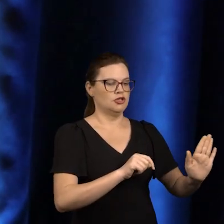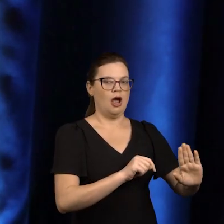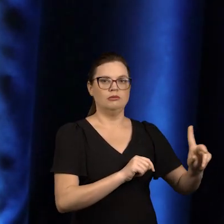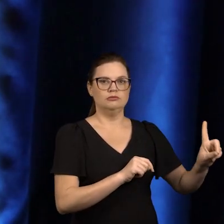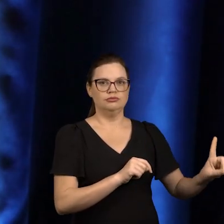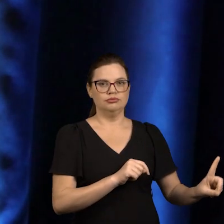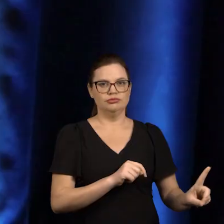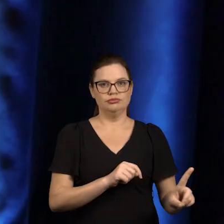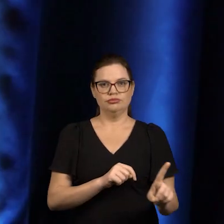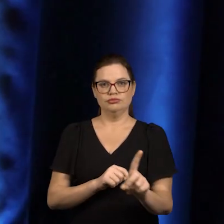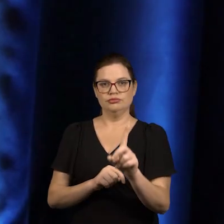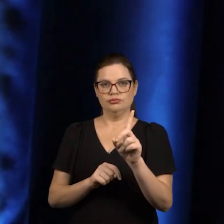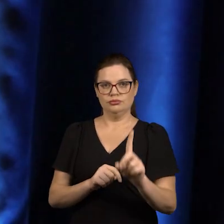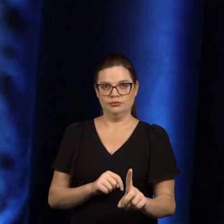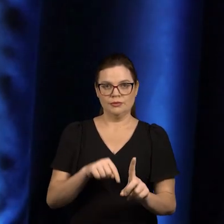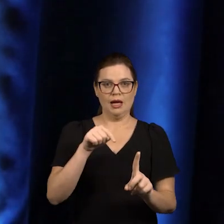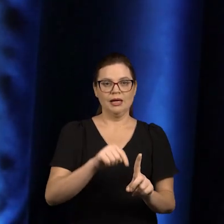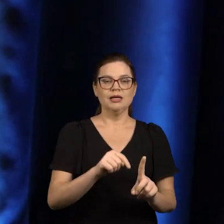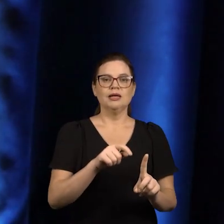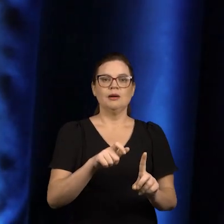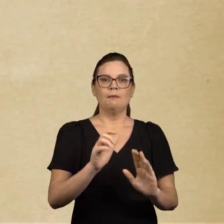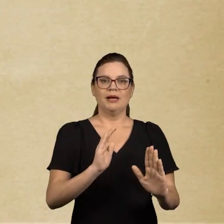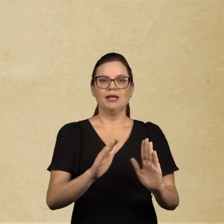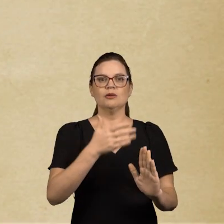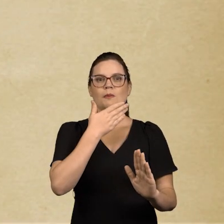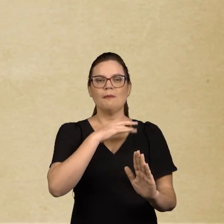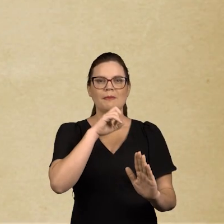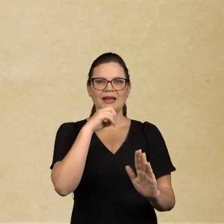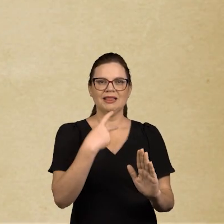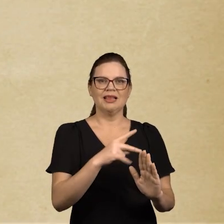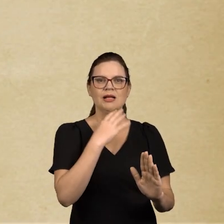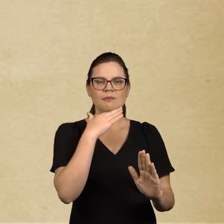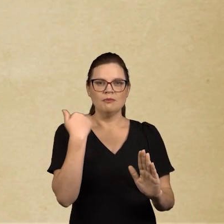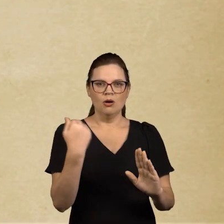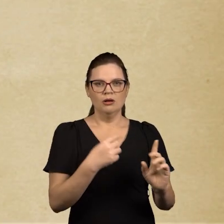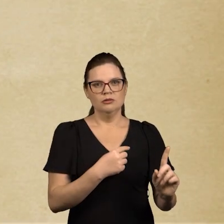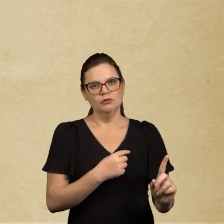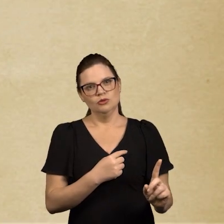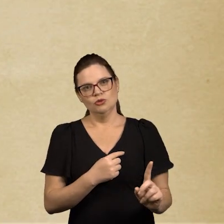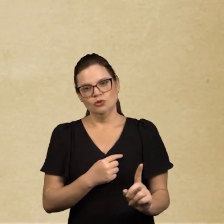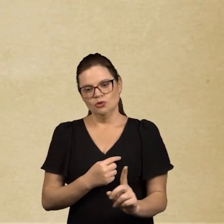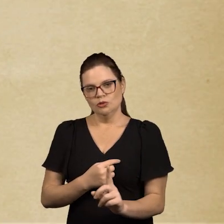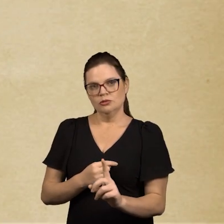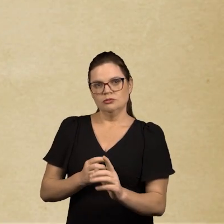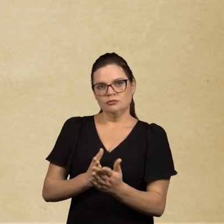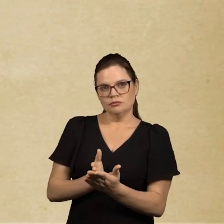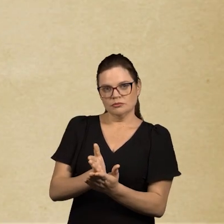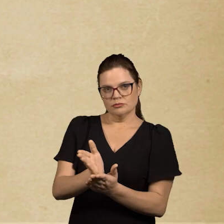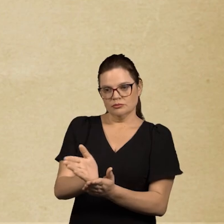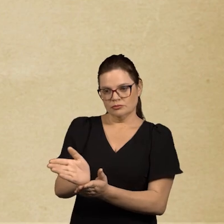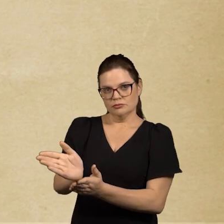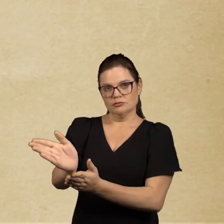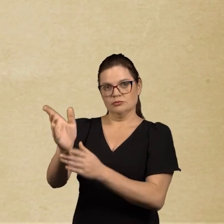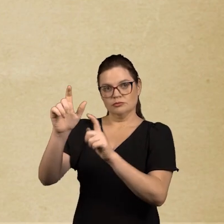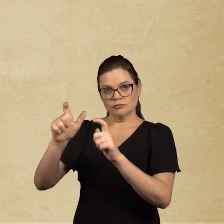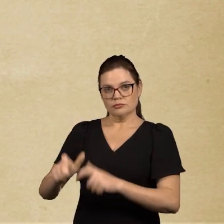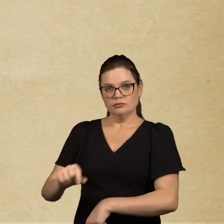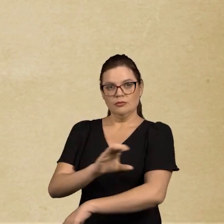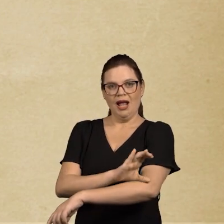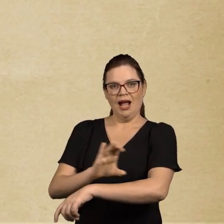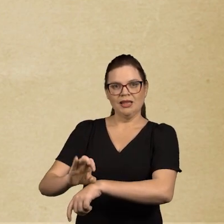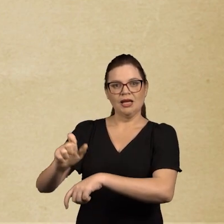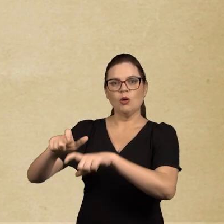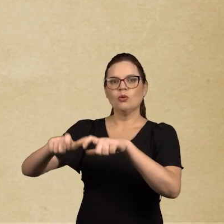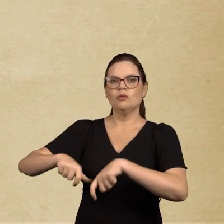agora, quando seu pai morre, Abraão sai e vem em direção à terra prometida.